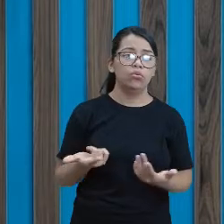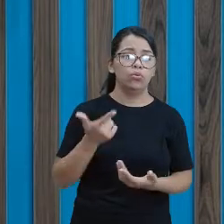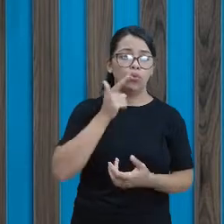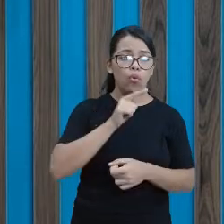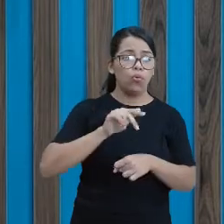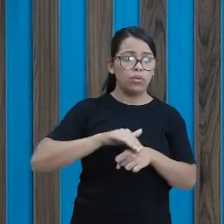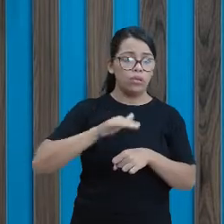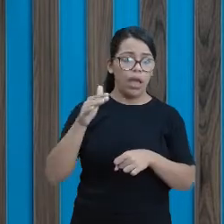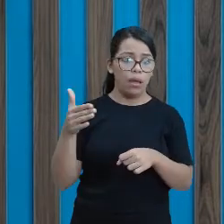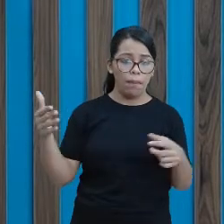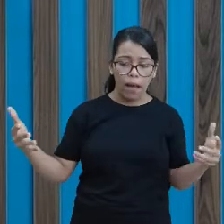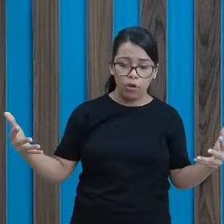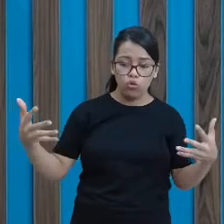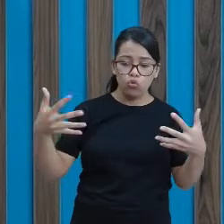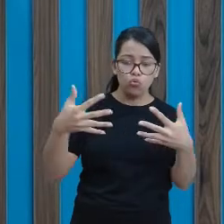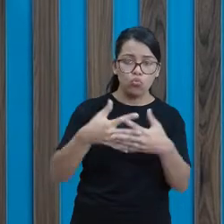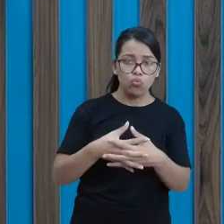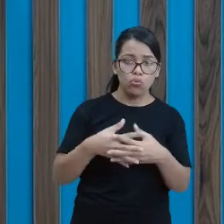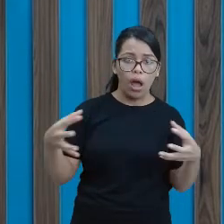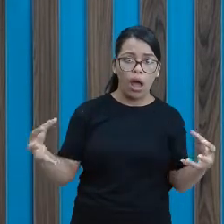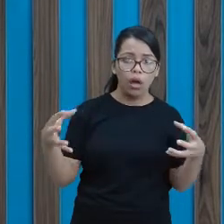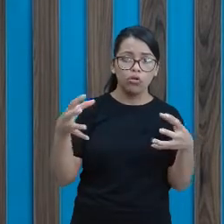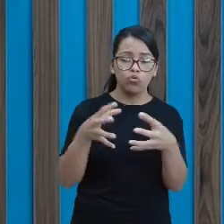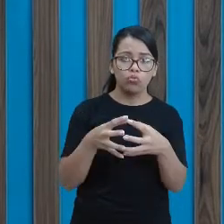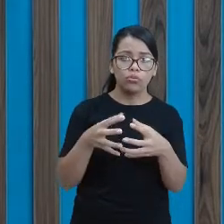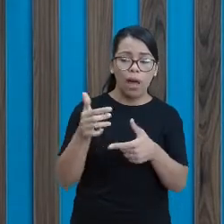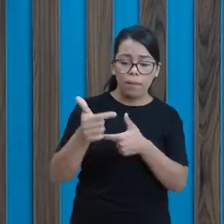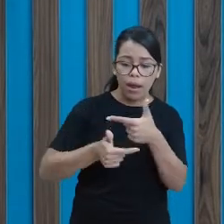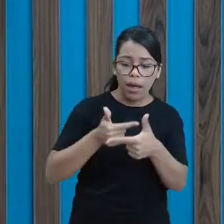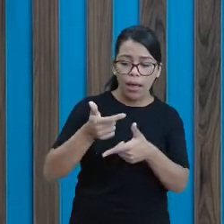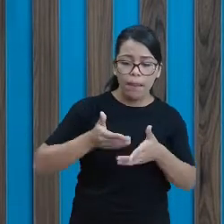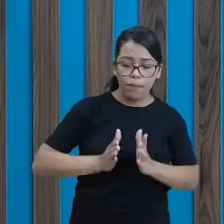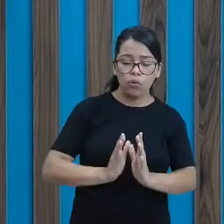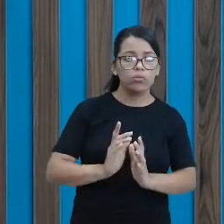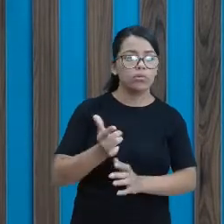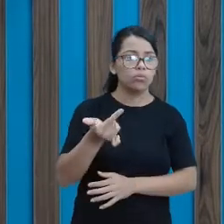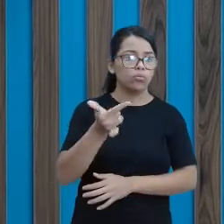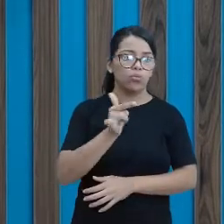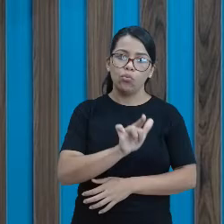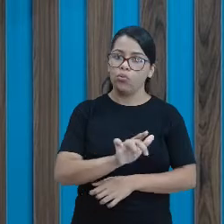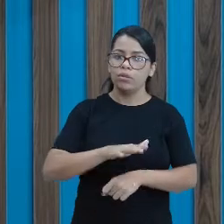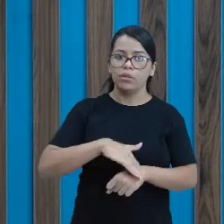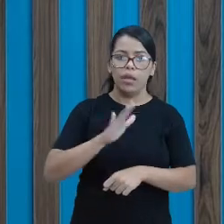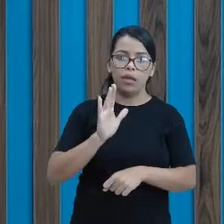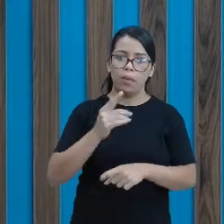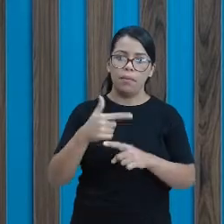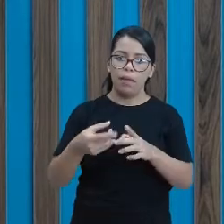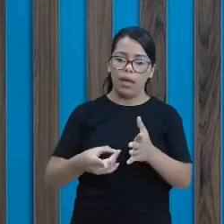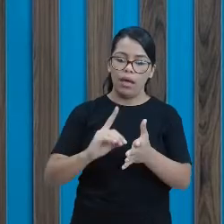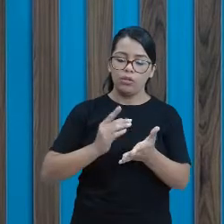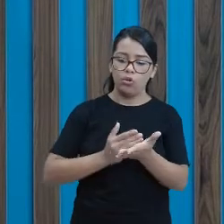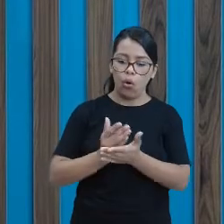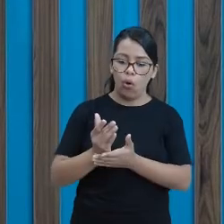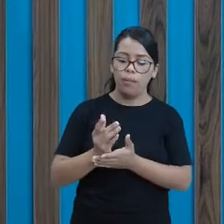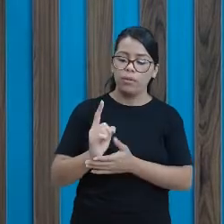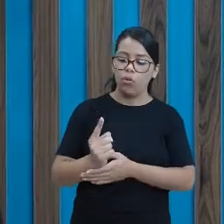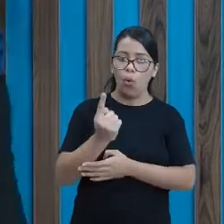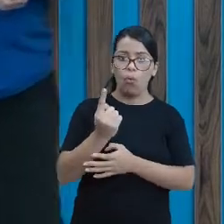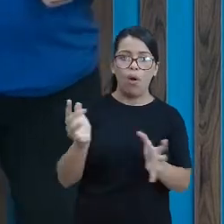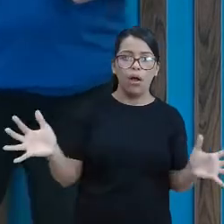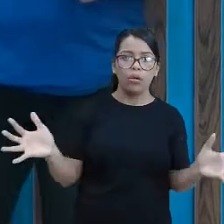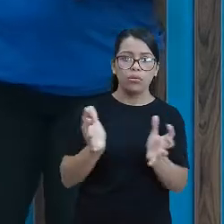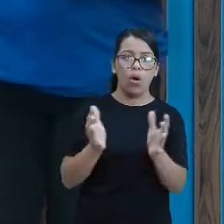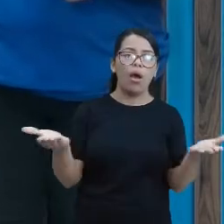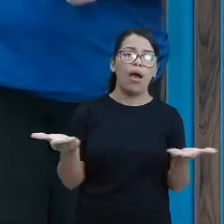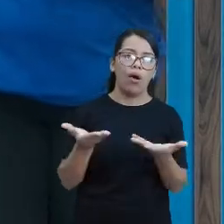mais se reproduzir entre si. Uma coisa que antes começou como uma espécie só, agora são duas espécies, tá bom?